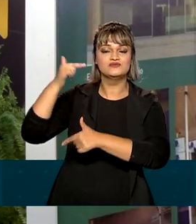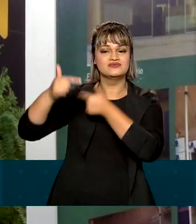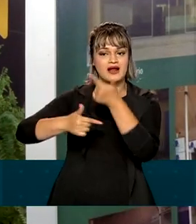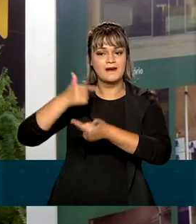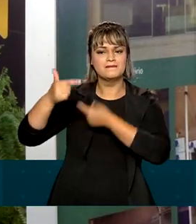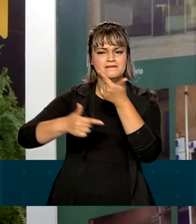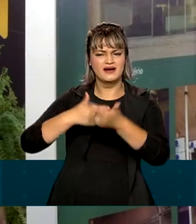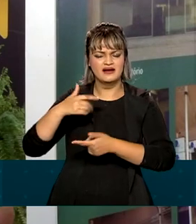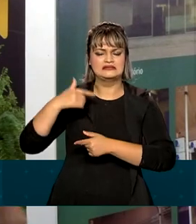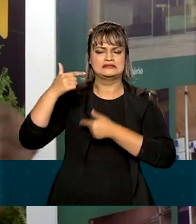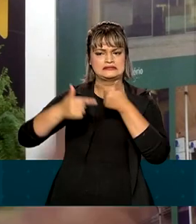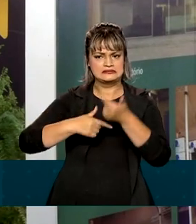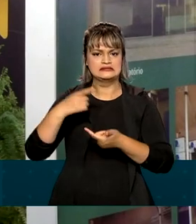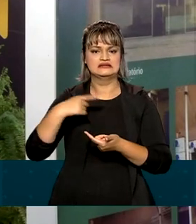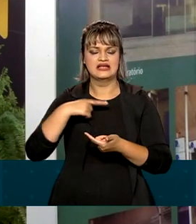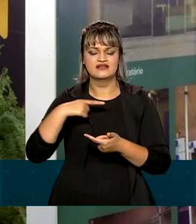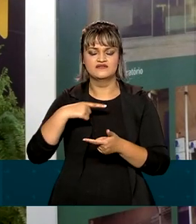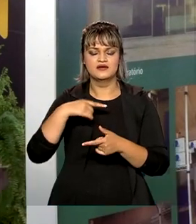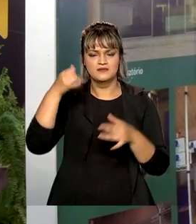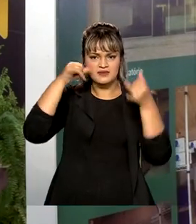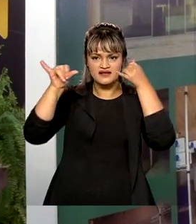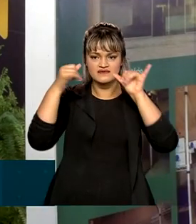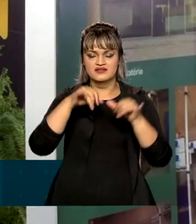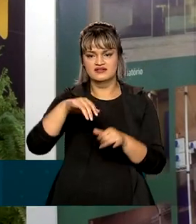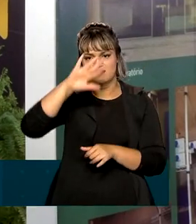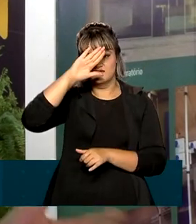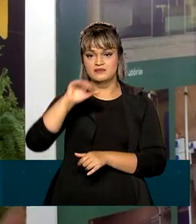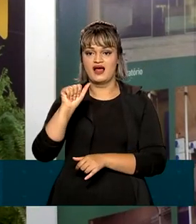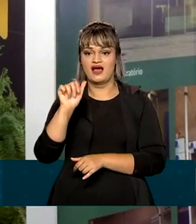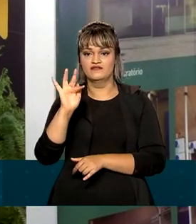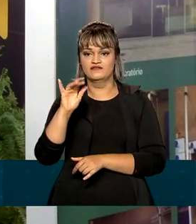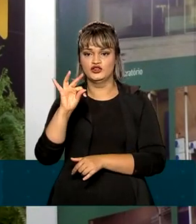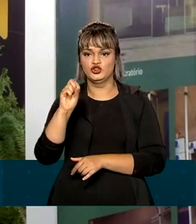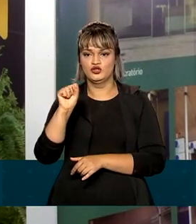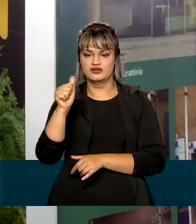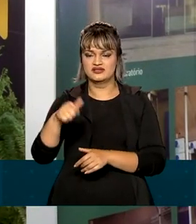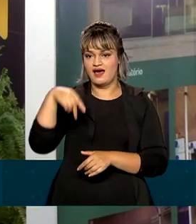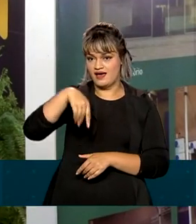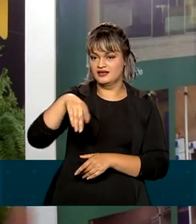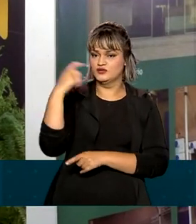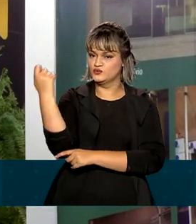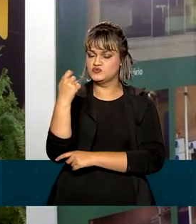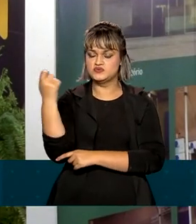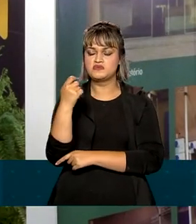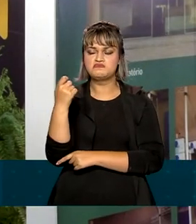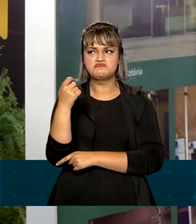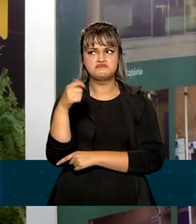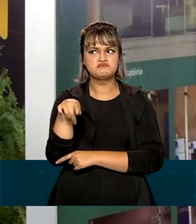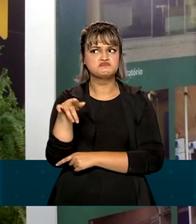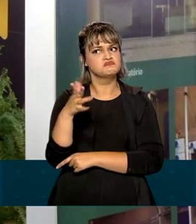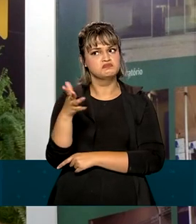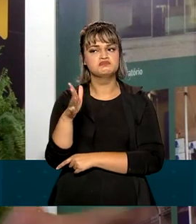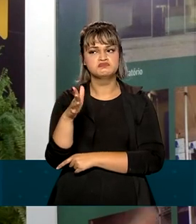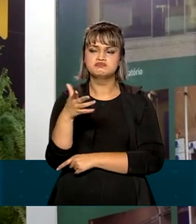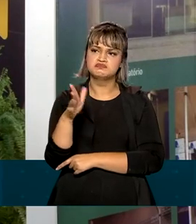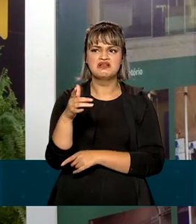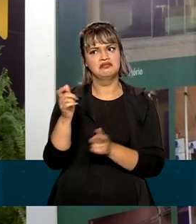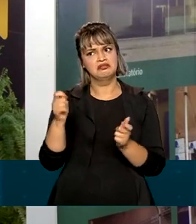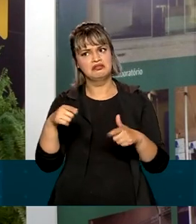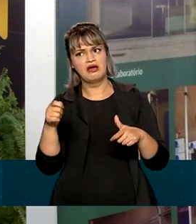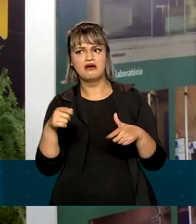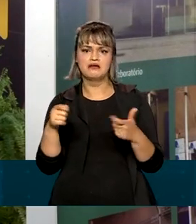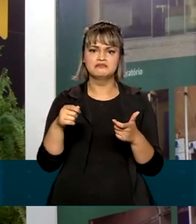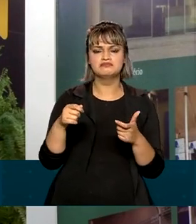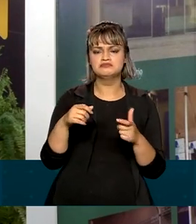longo das últimas décadas para erradicação da febre aftosa no Brasil e que hoje, felizmente, aqui no Rio Grande do Sul, a gente já está permitindo,